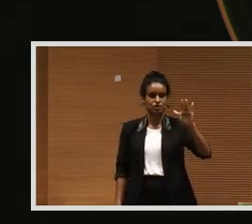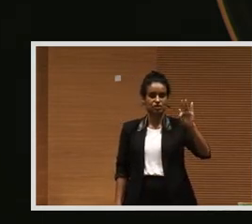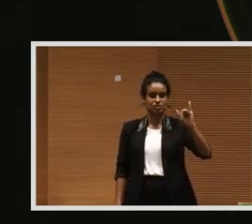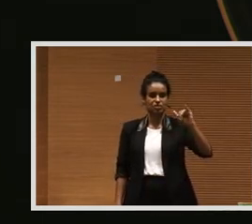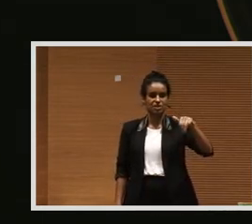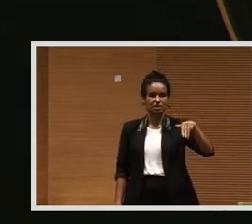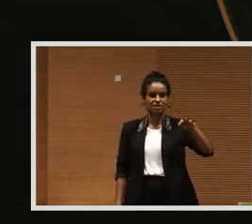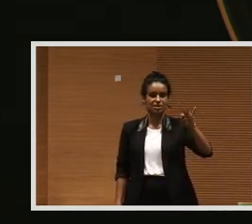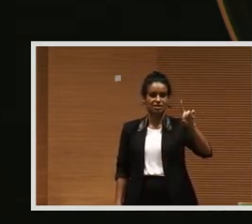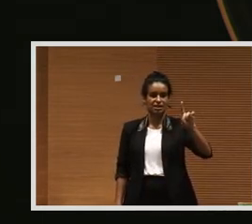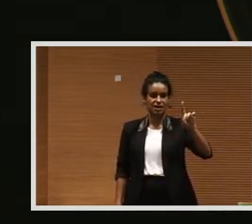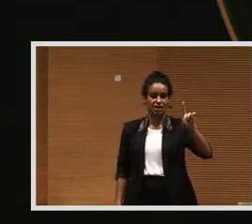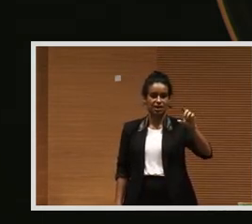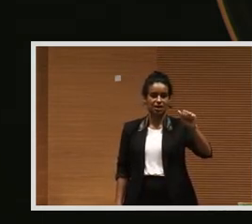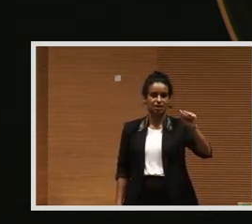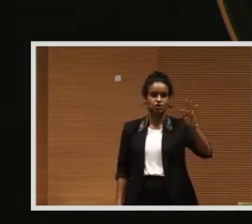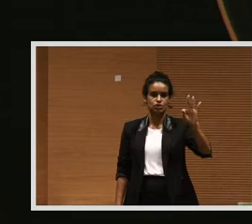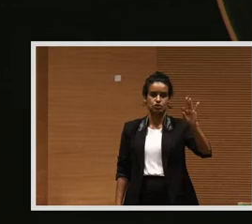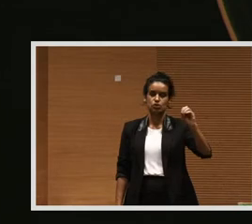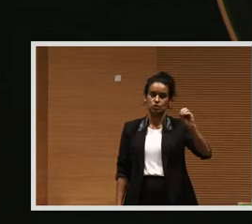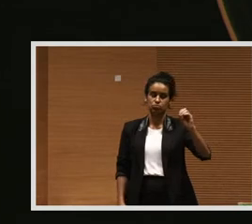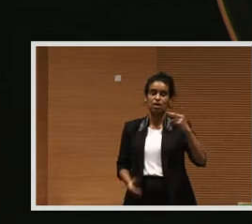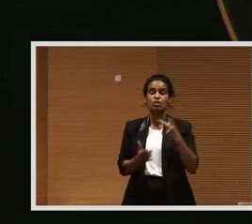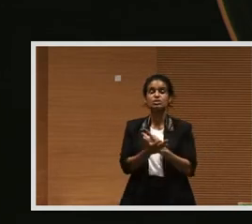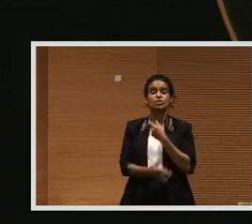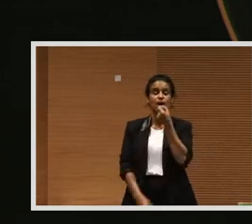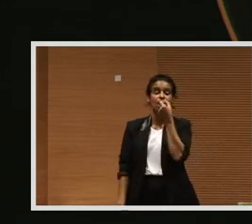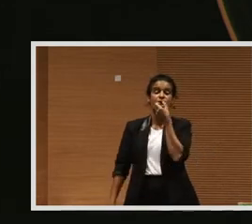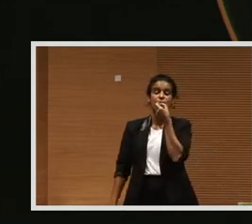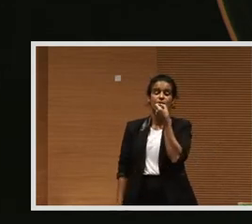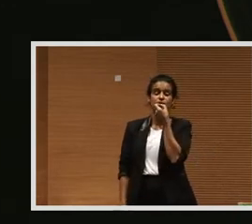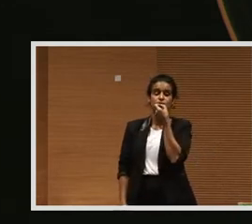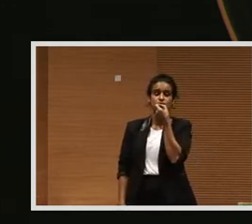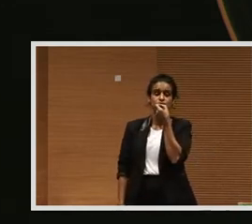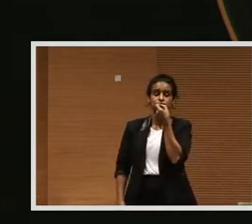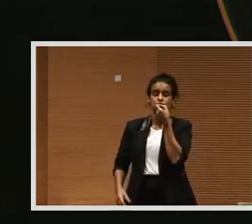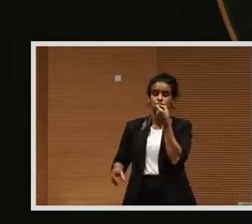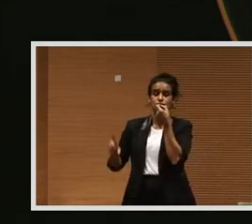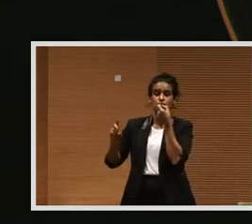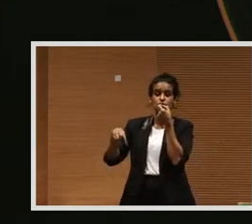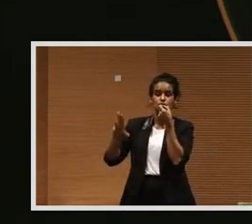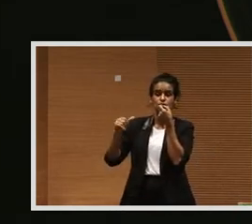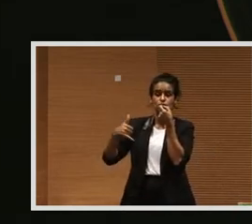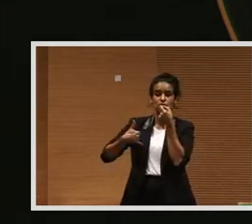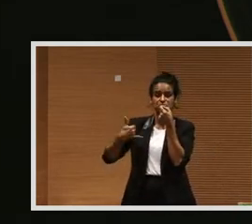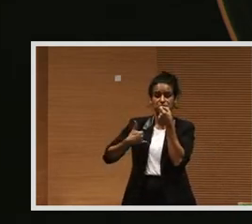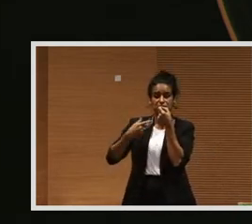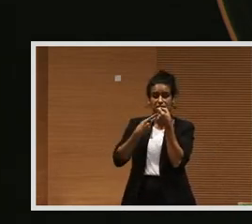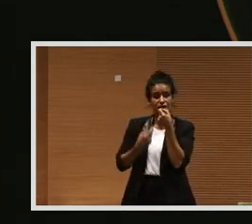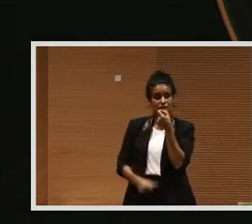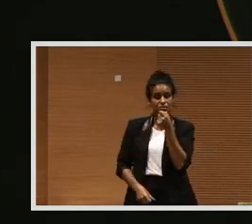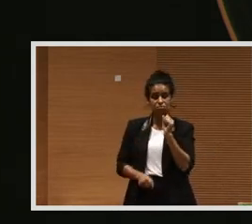futebol, parou de tocar guitarra e continuou achando a escola um saco.